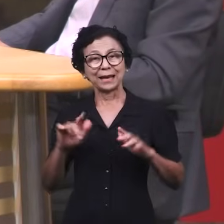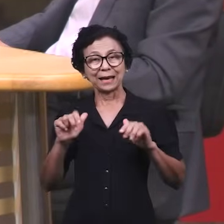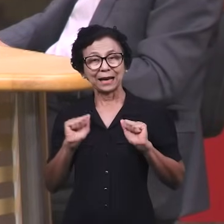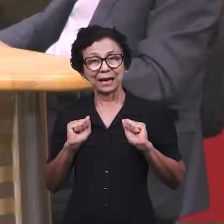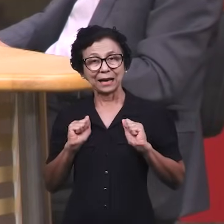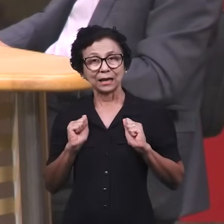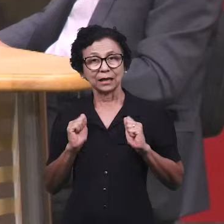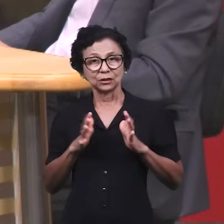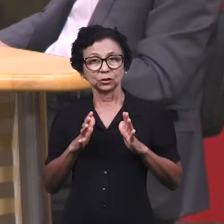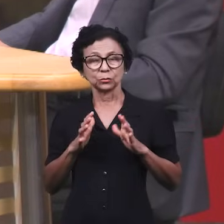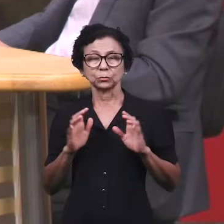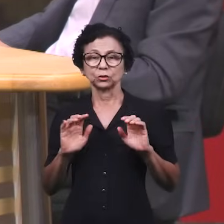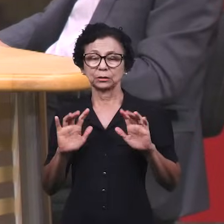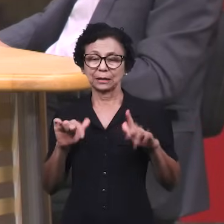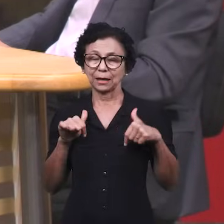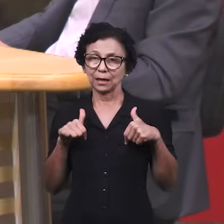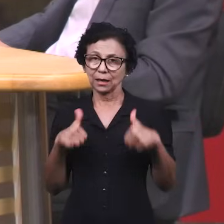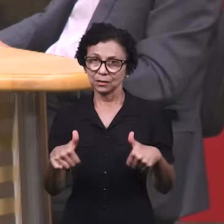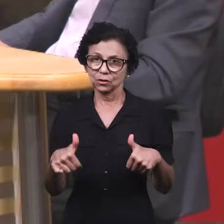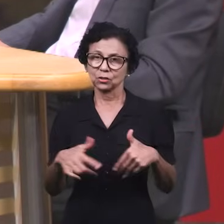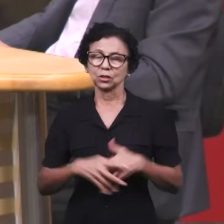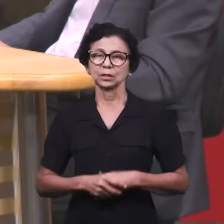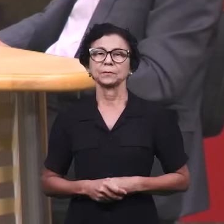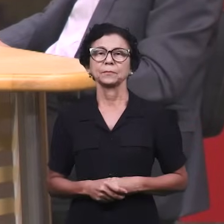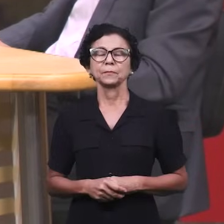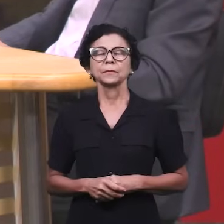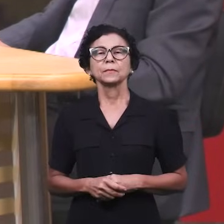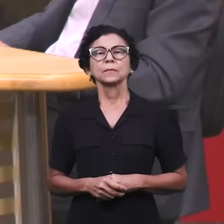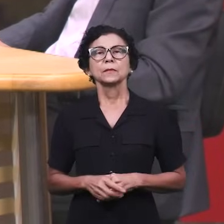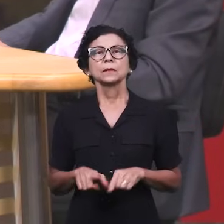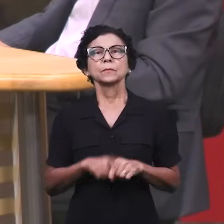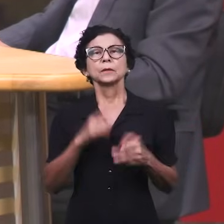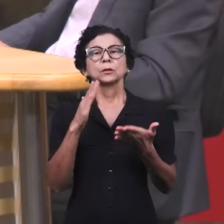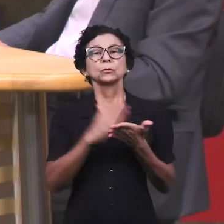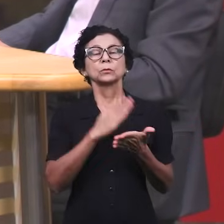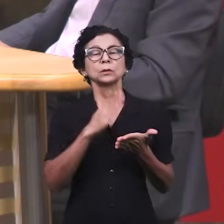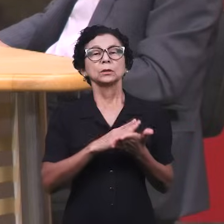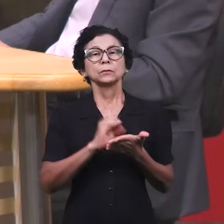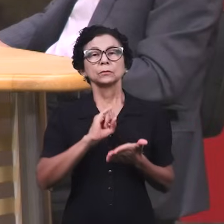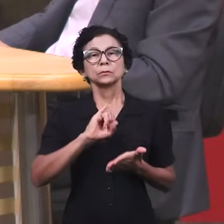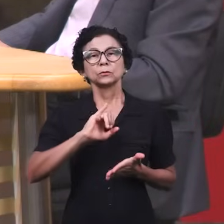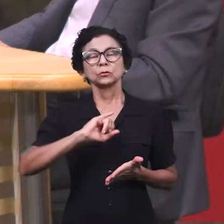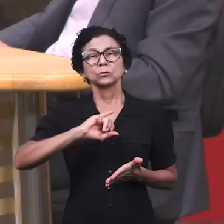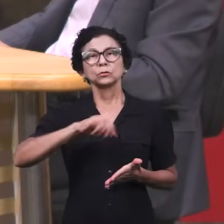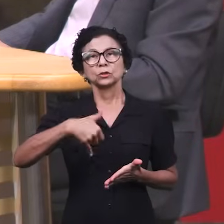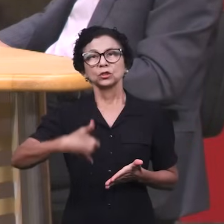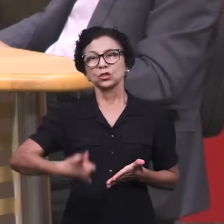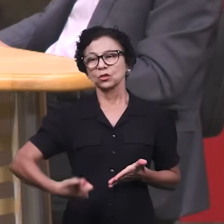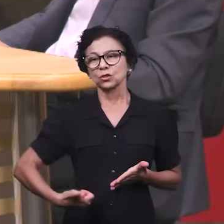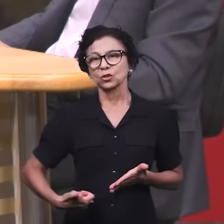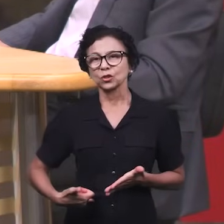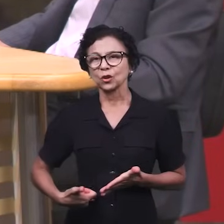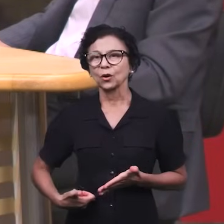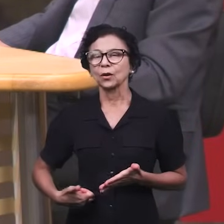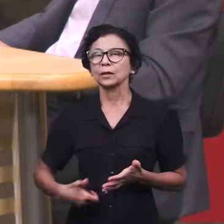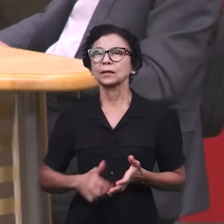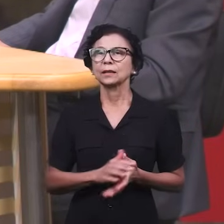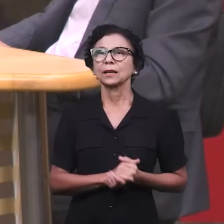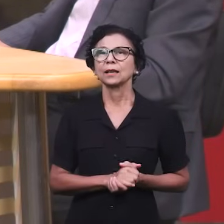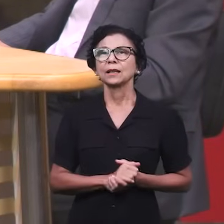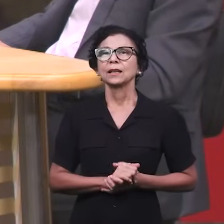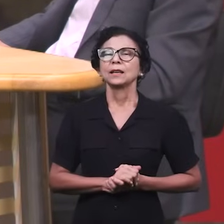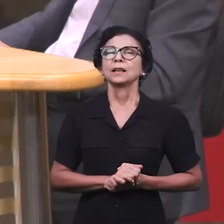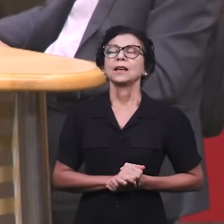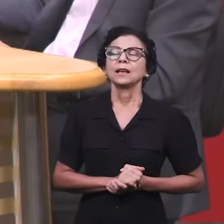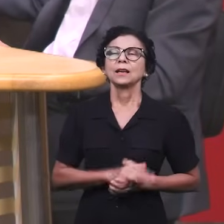mesma coisa o o início do Livro de Jó viste meu servo Jó aí o inimigo não você deu tudo para ele então tira só não toca na